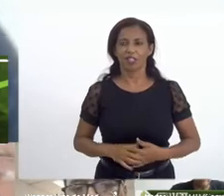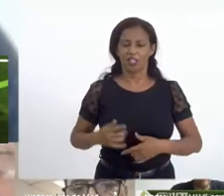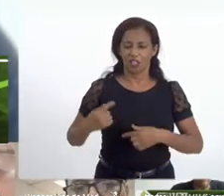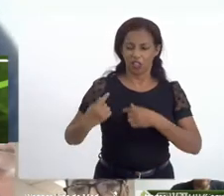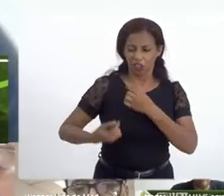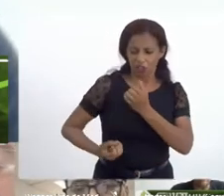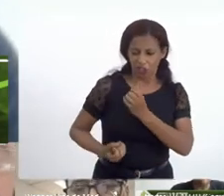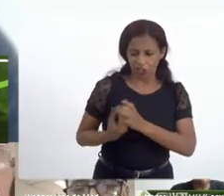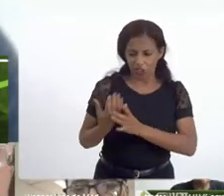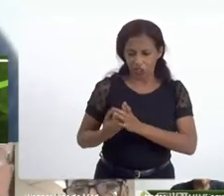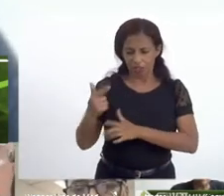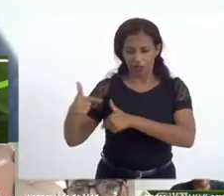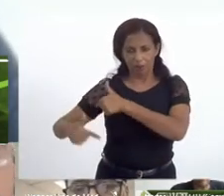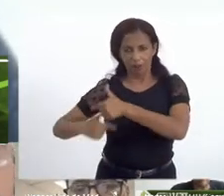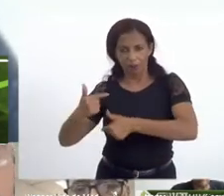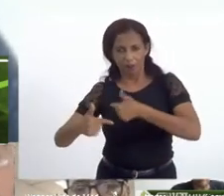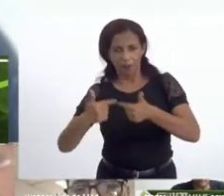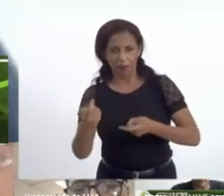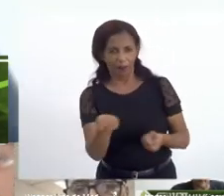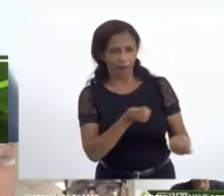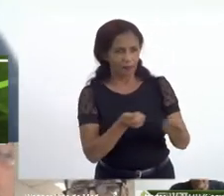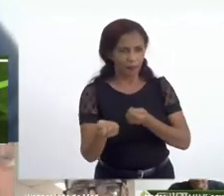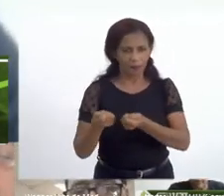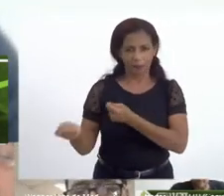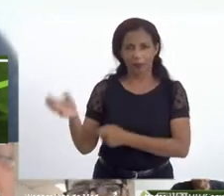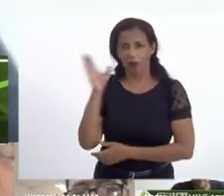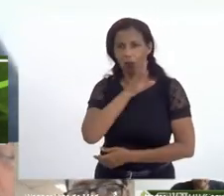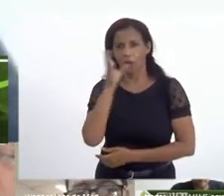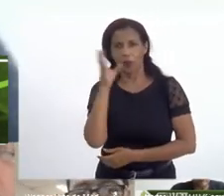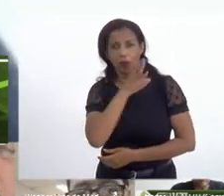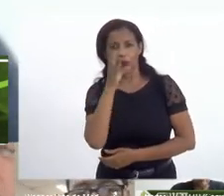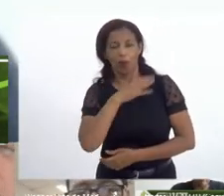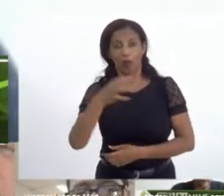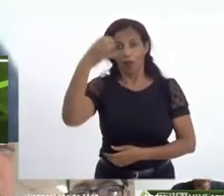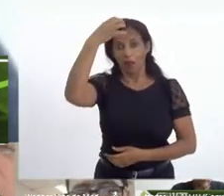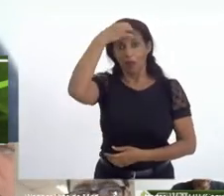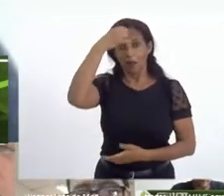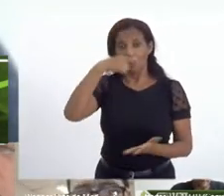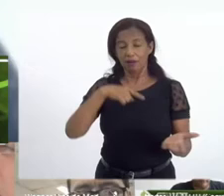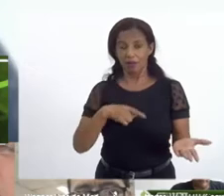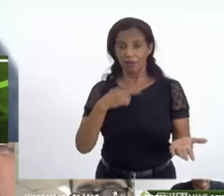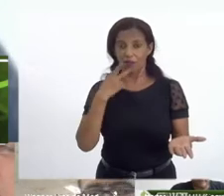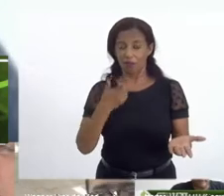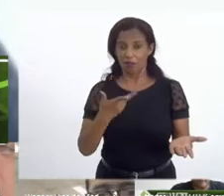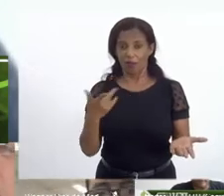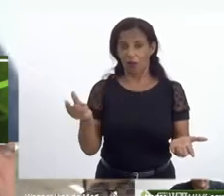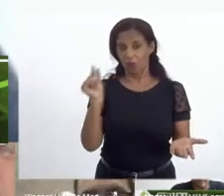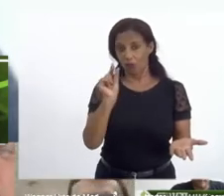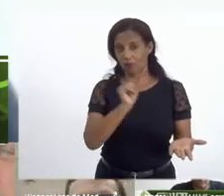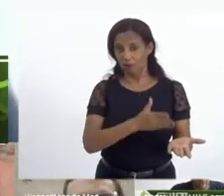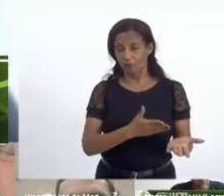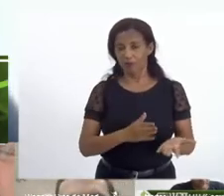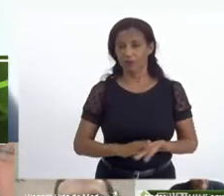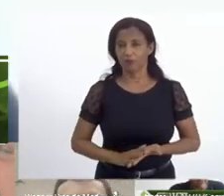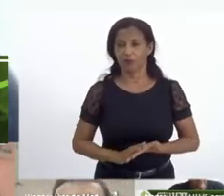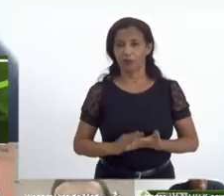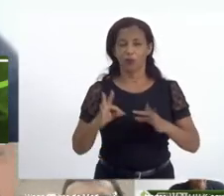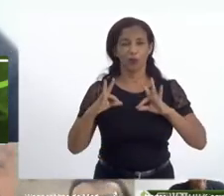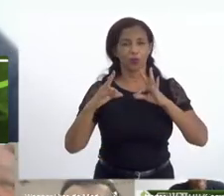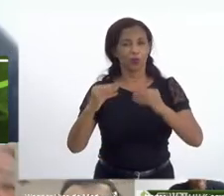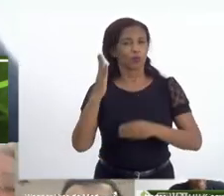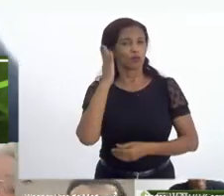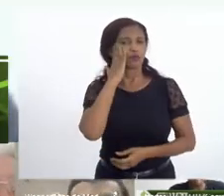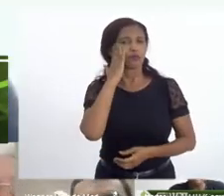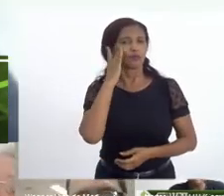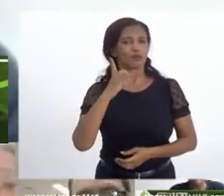de empregos muito rápida, geração de negócios muito rápido. Angra dos Reis, que eu vou falar agora um pouquinho de Angra, né? Todos vocês sabem